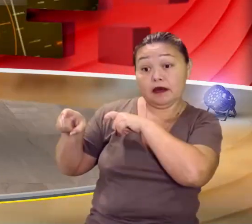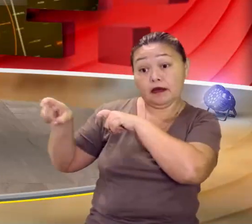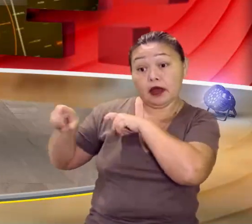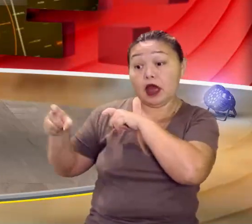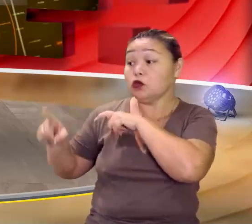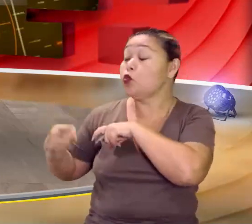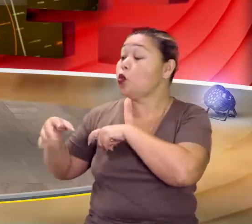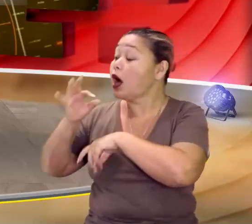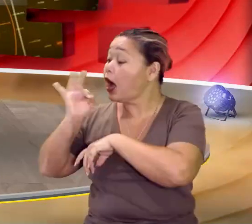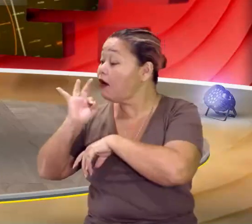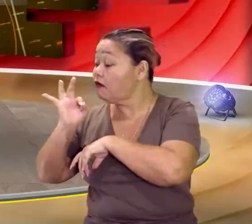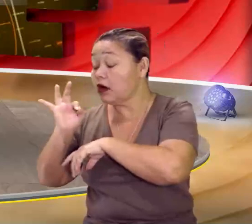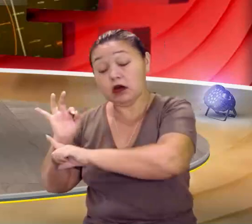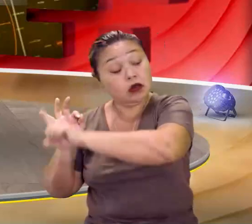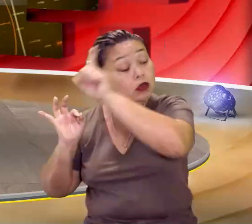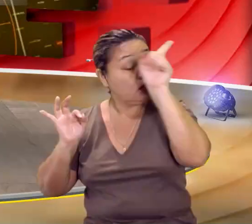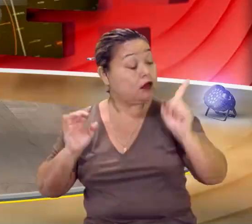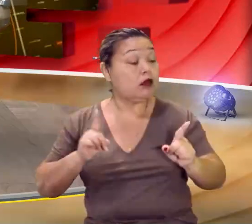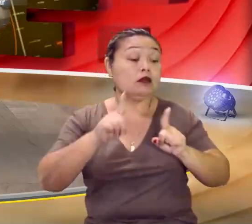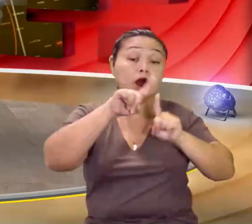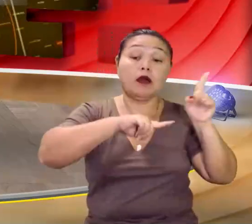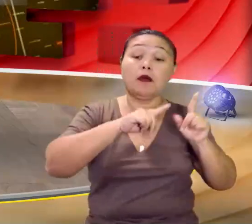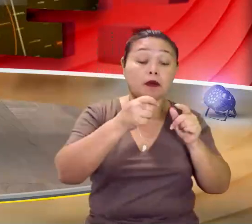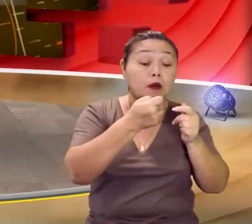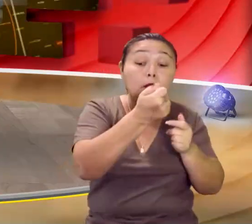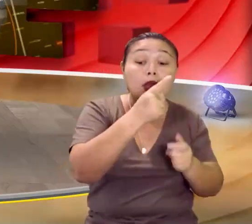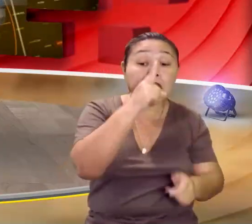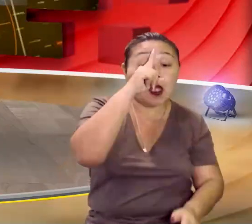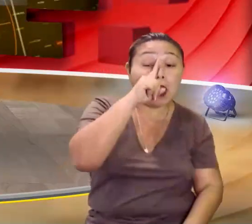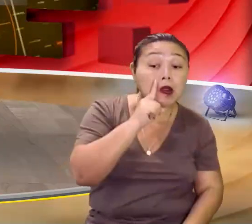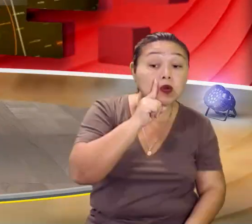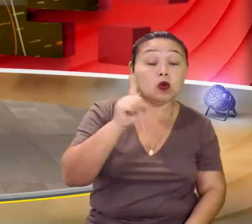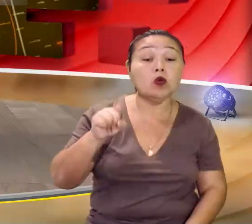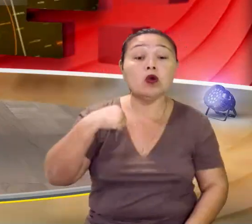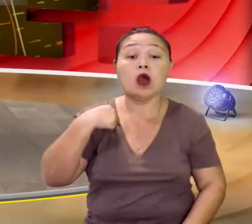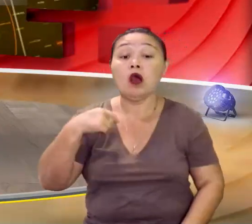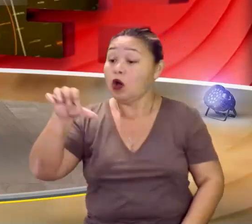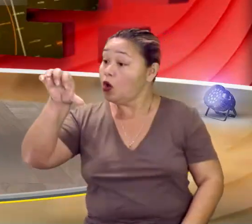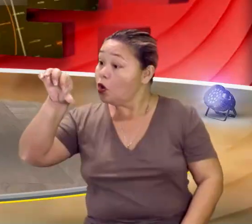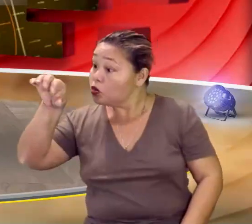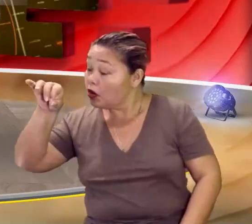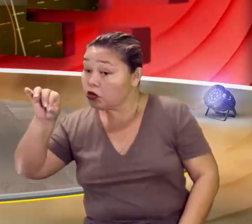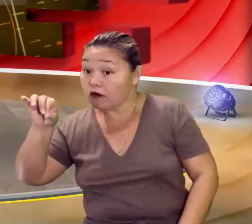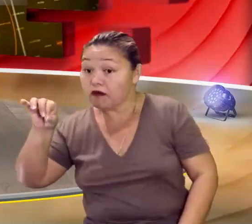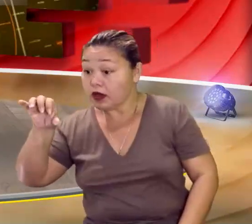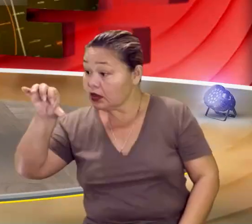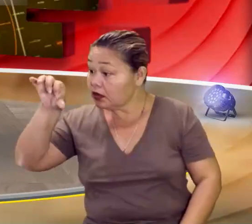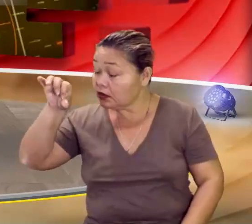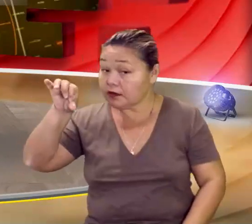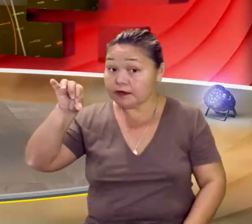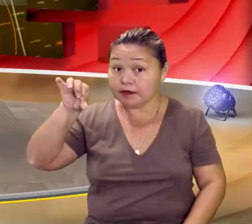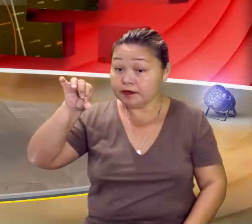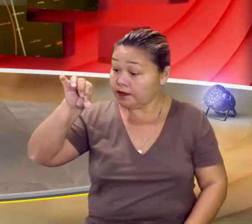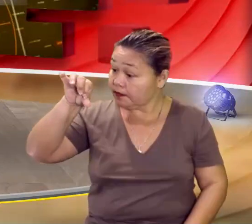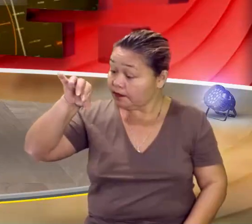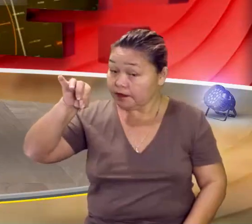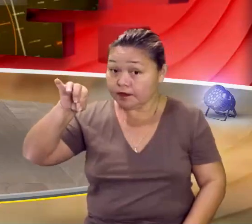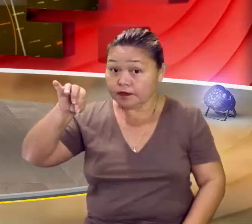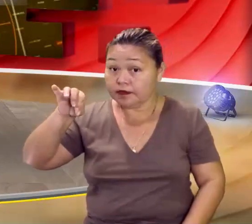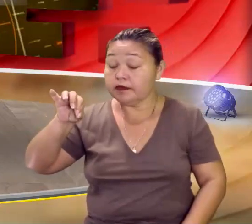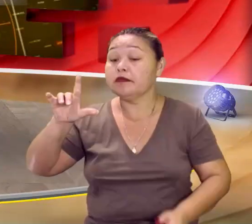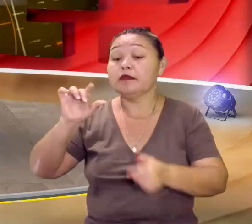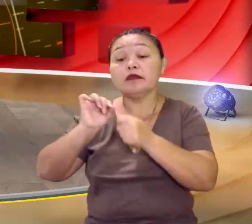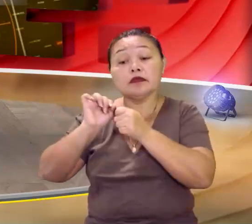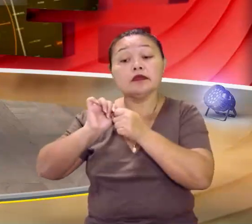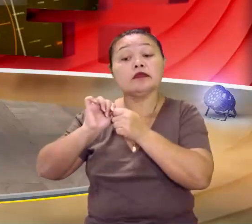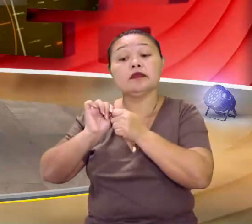que 260 planta milho. Milho. Mas existe o 90 produtor, né? Olha aqui, 90 produtores rurais